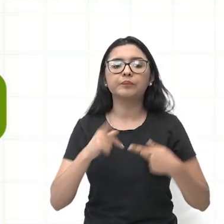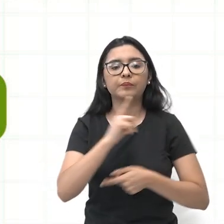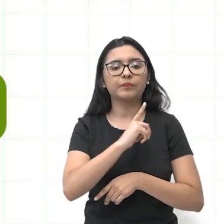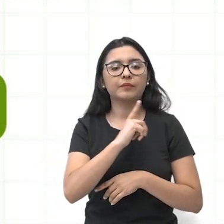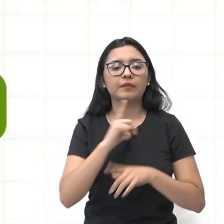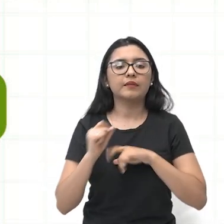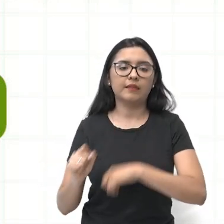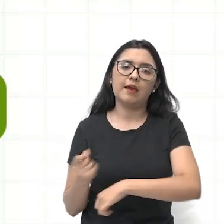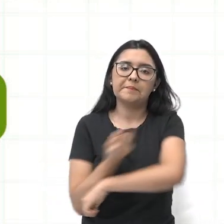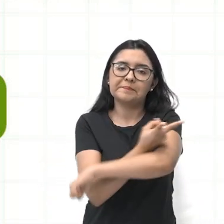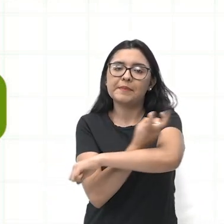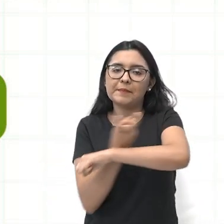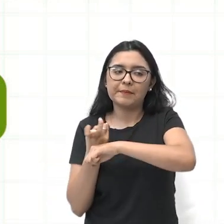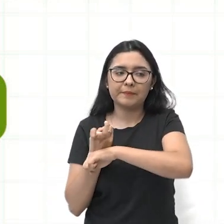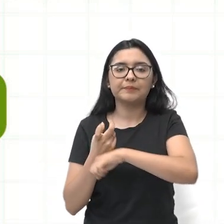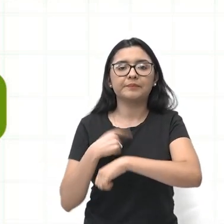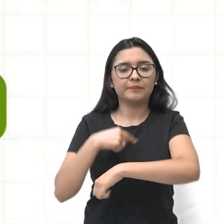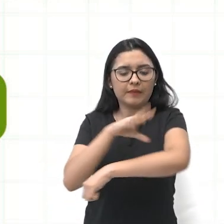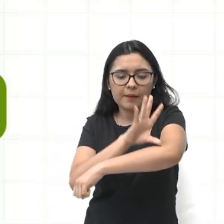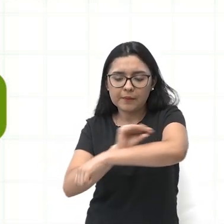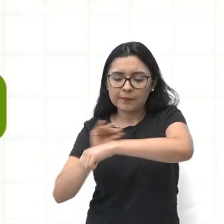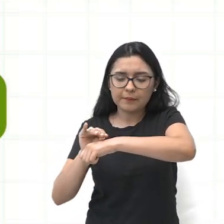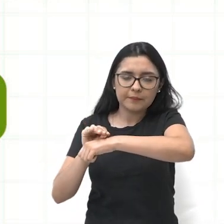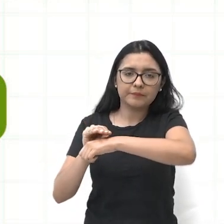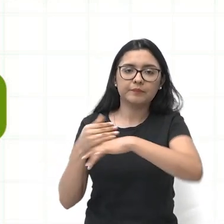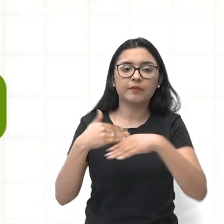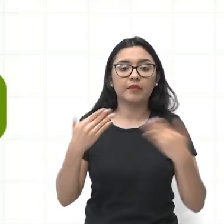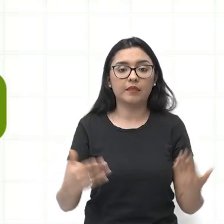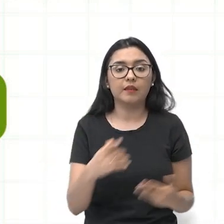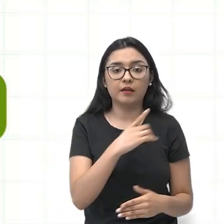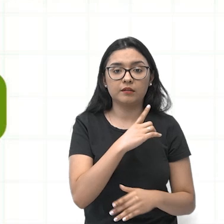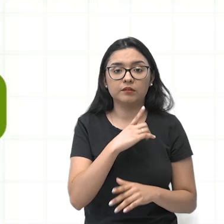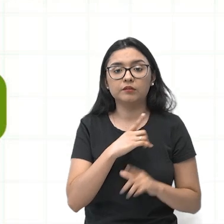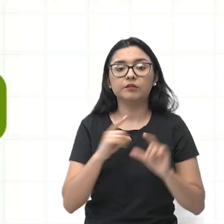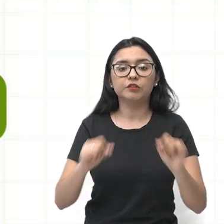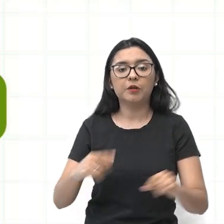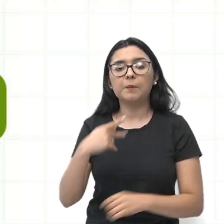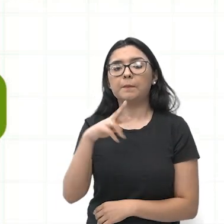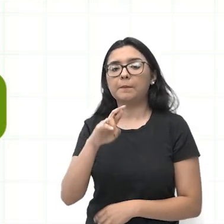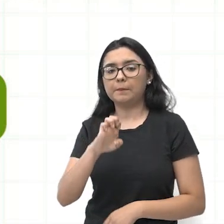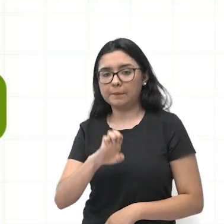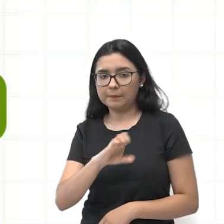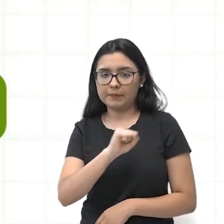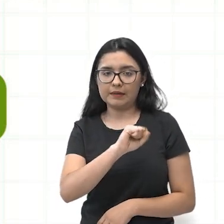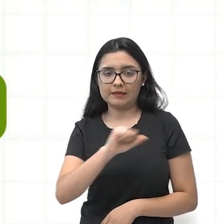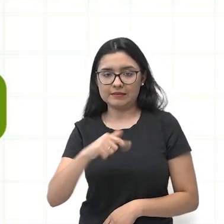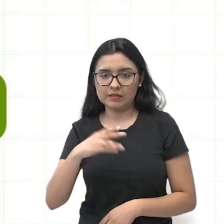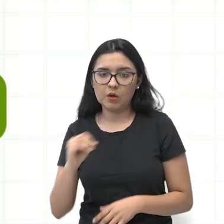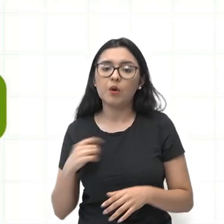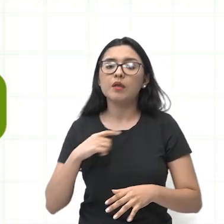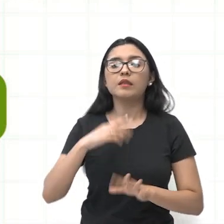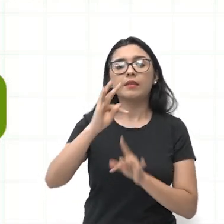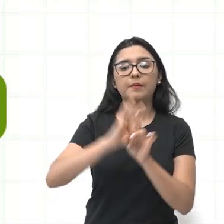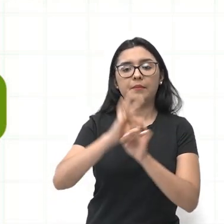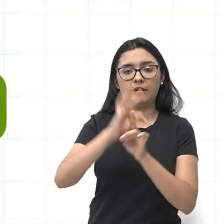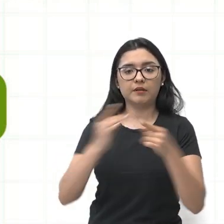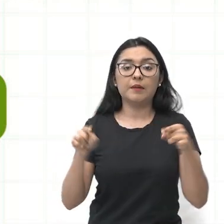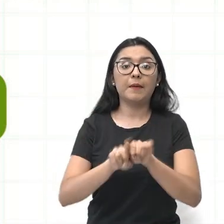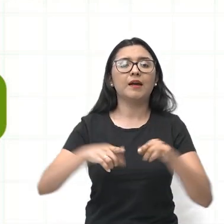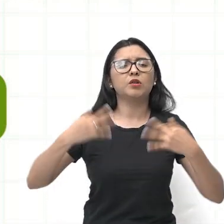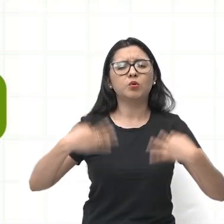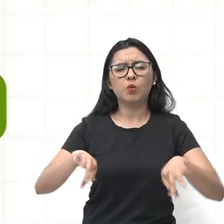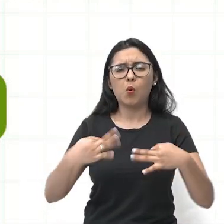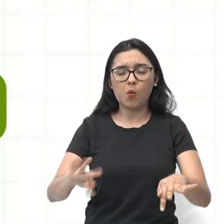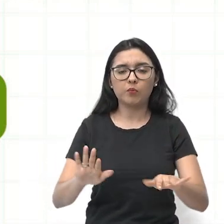de receptores. Esses receptores vão ser de pressão, de temperatura e de